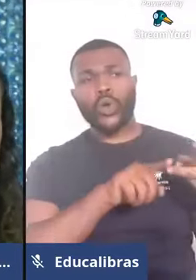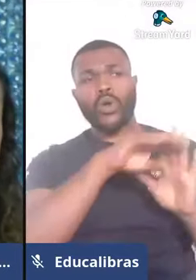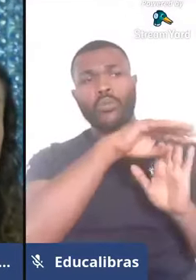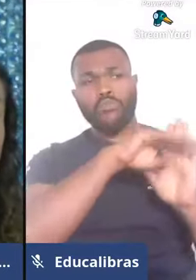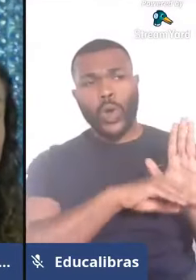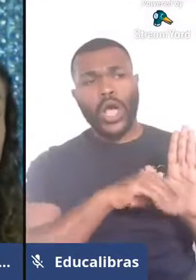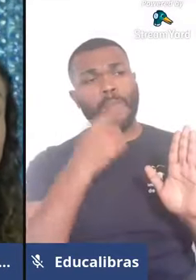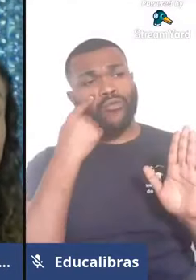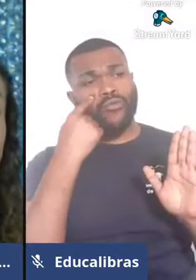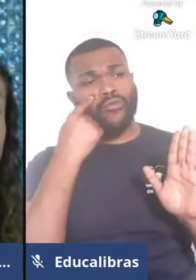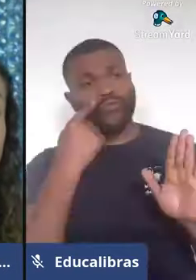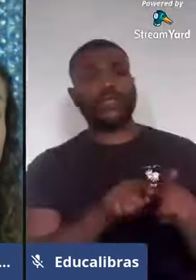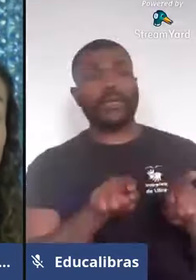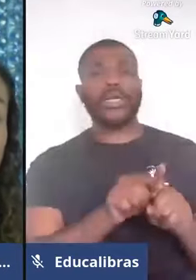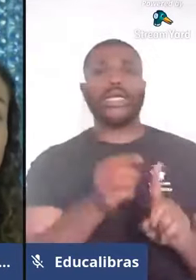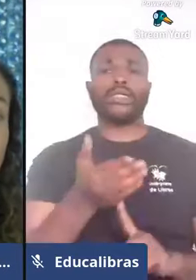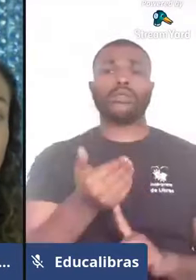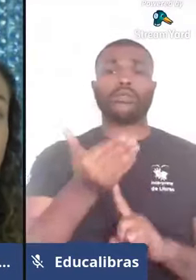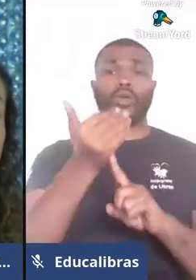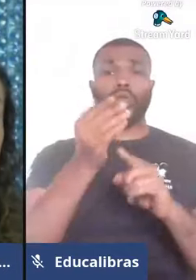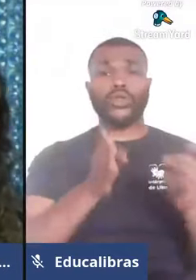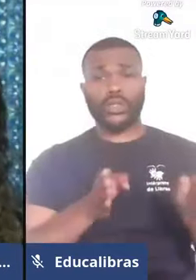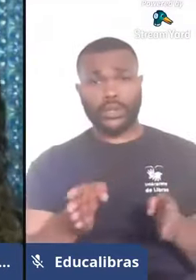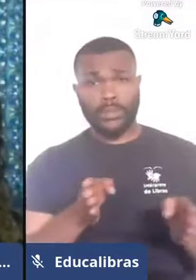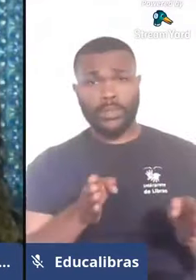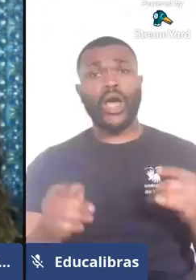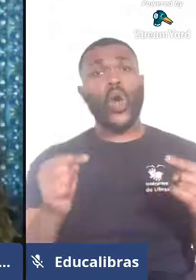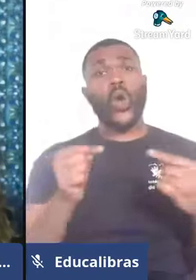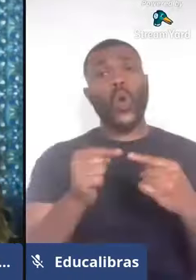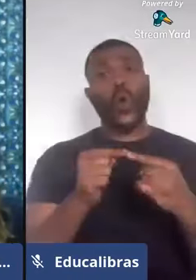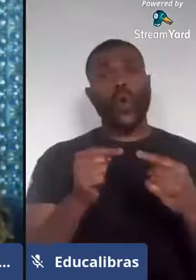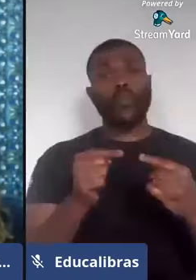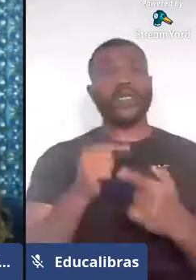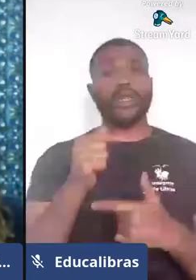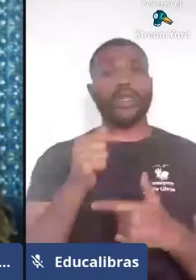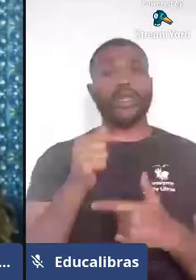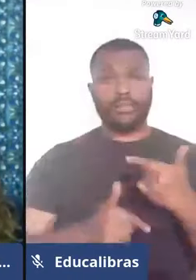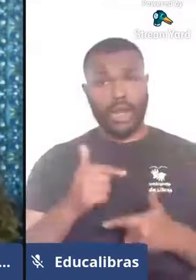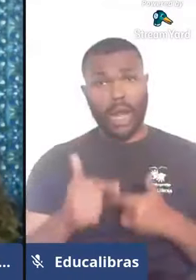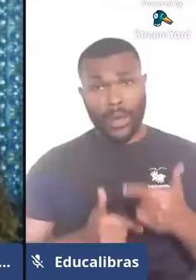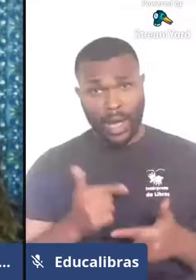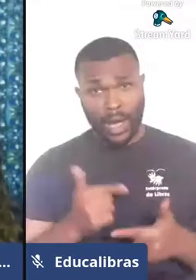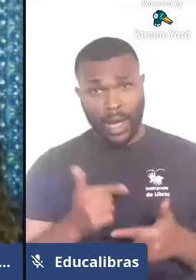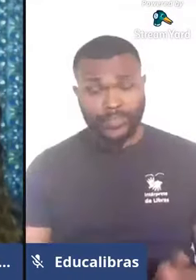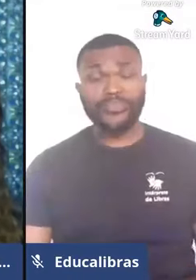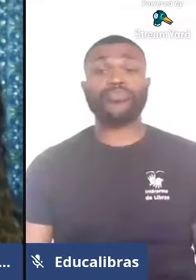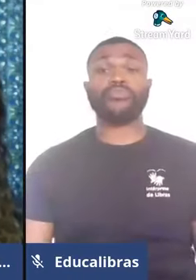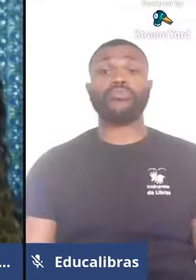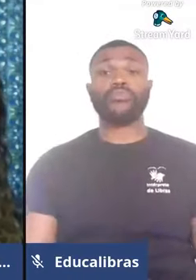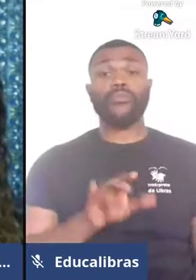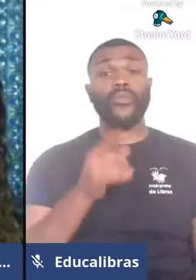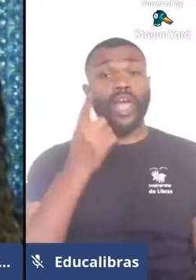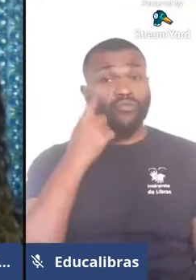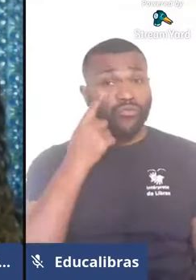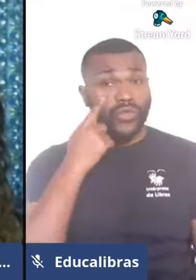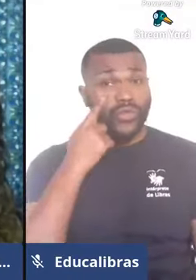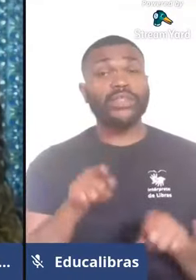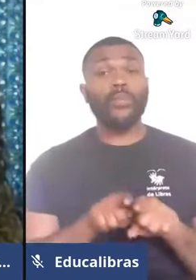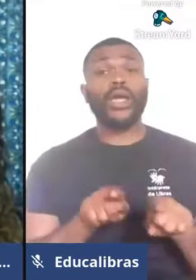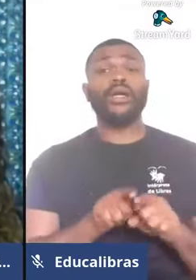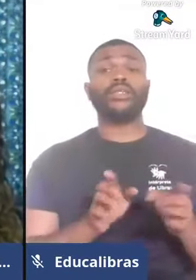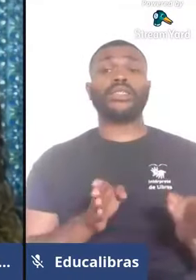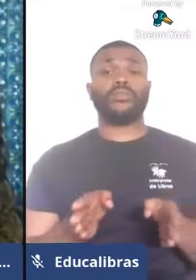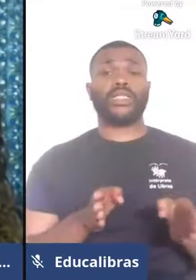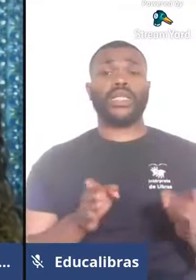questão de tecnologia assistiva, né? Os instrumentos de trabalho, né? Quando a gente fala de tecnologia assistiva, vai olhar a acessibilidade arquitetônica também,